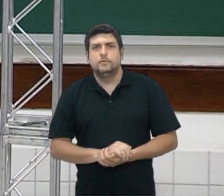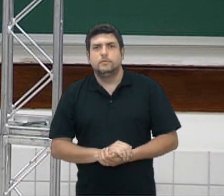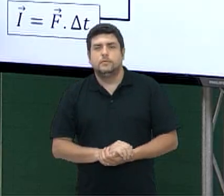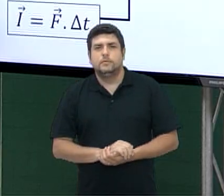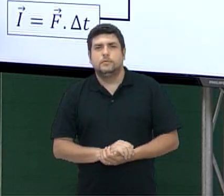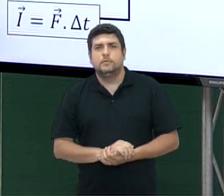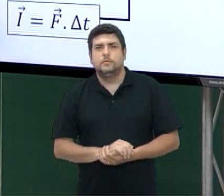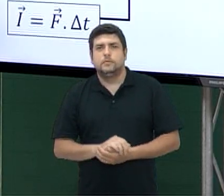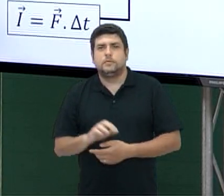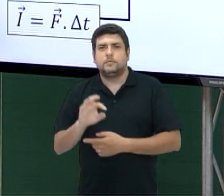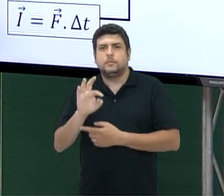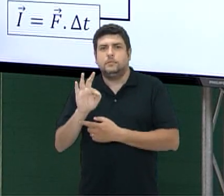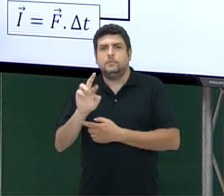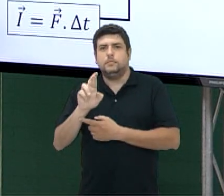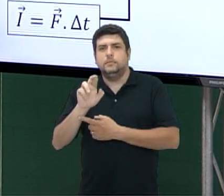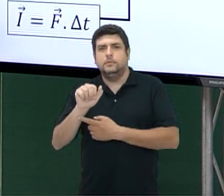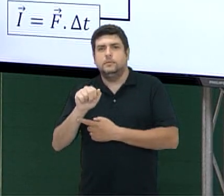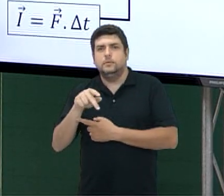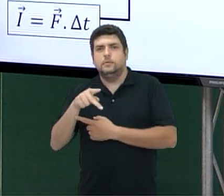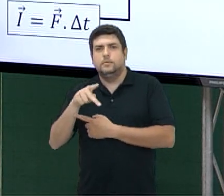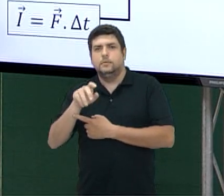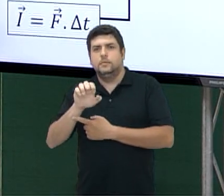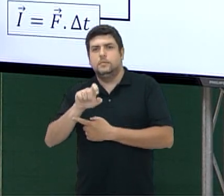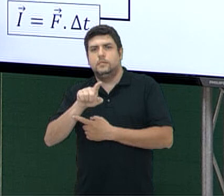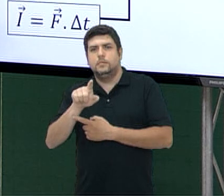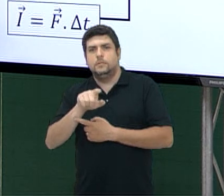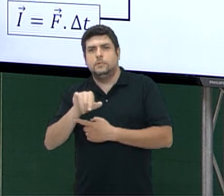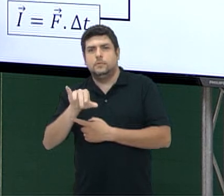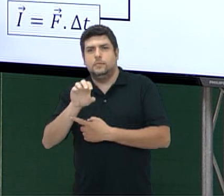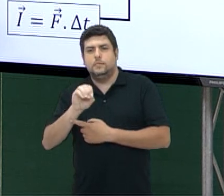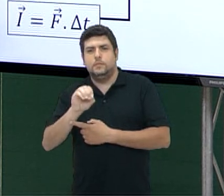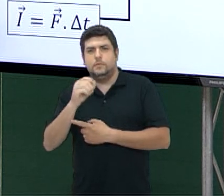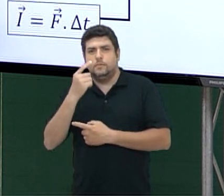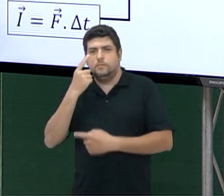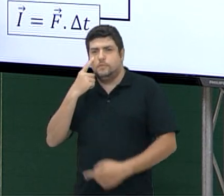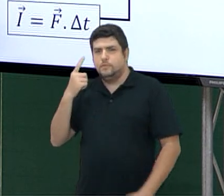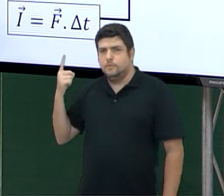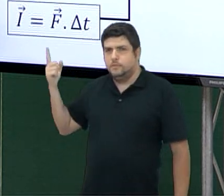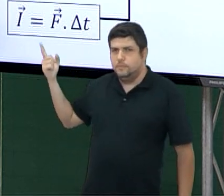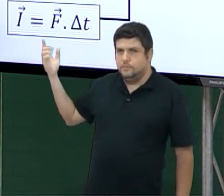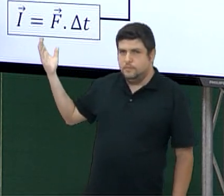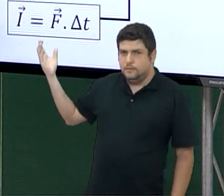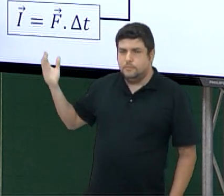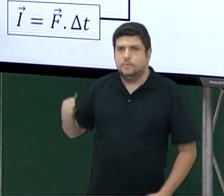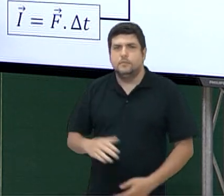Normalmente é um trapézio sentado. Eles adoram o trapézio sentado, que é esse aqui, ó.